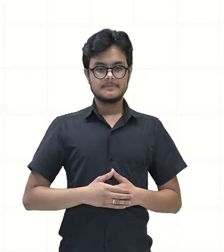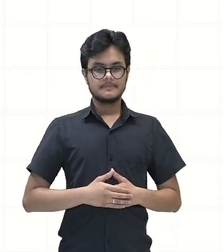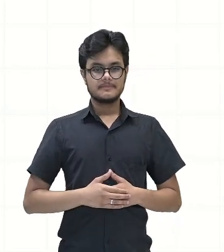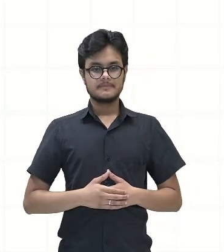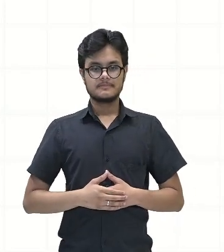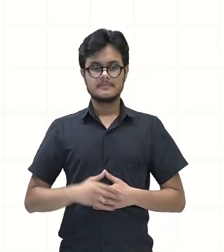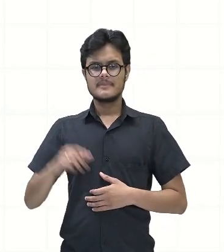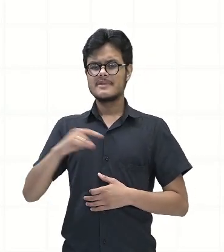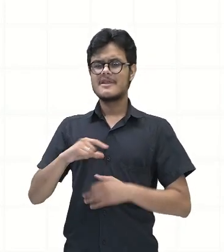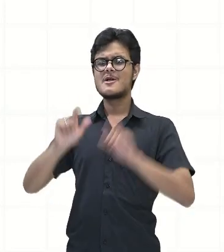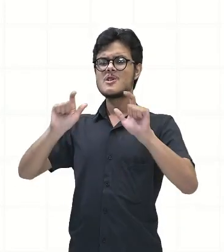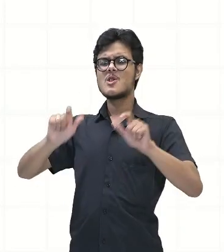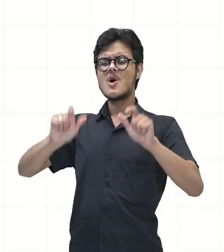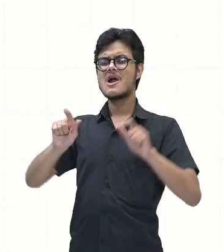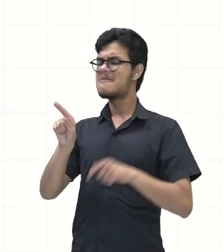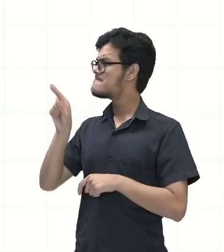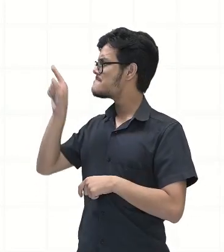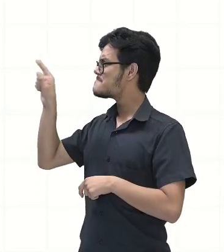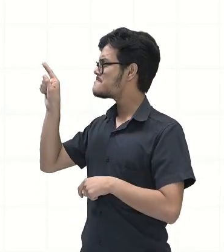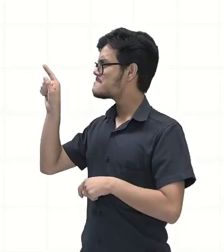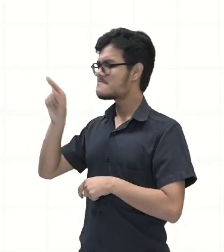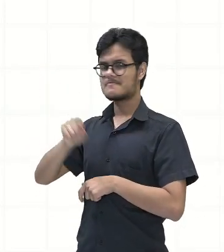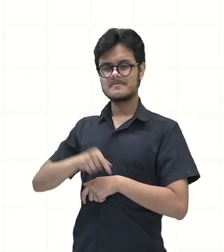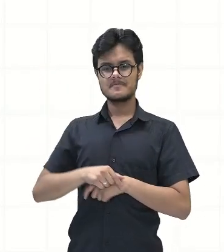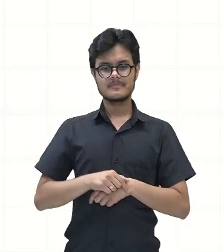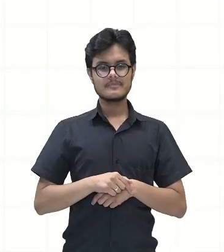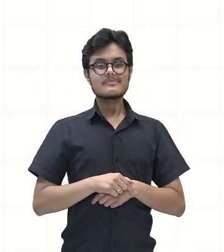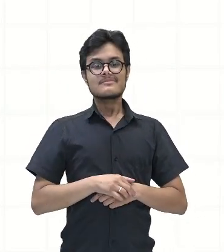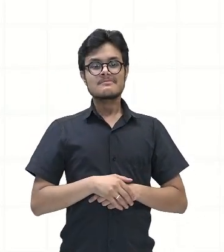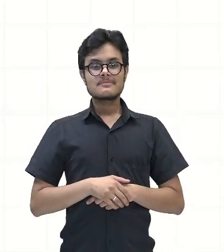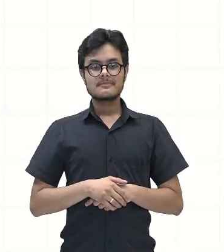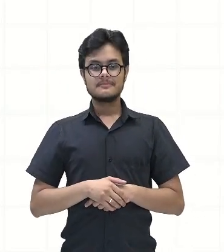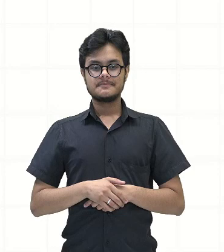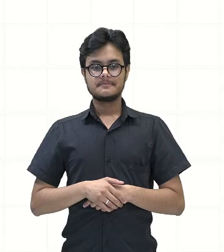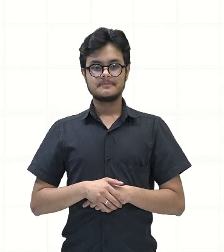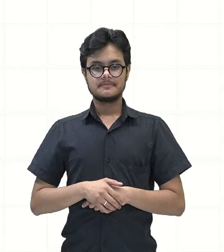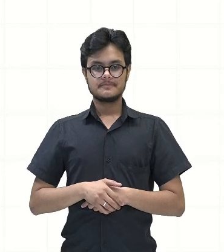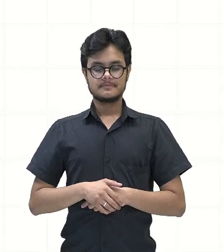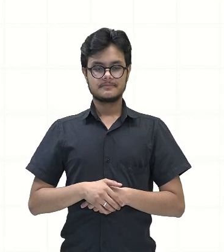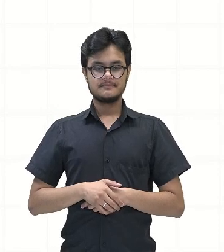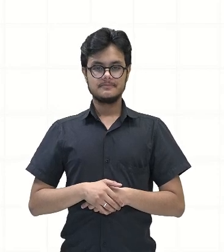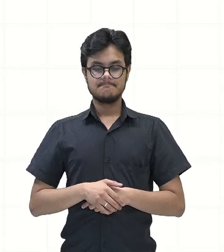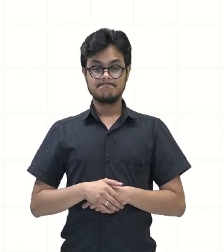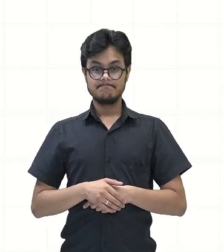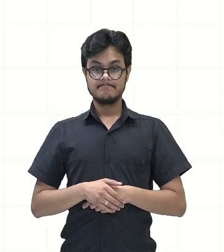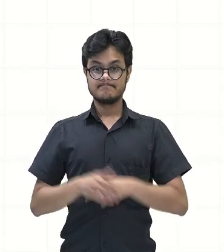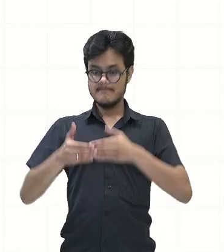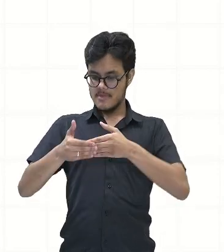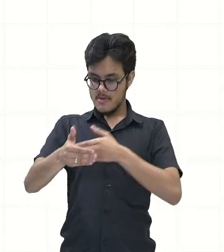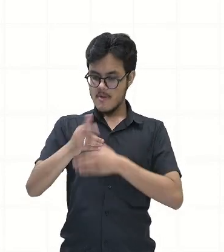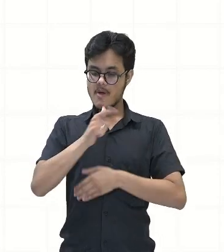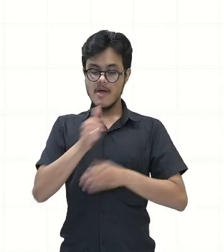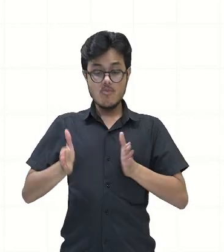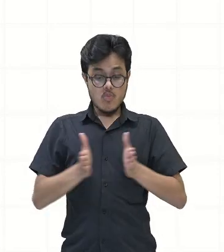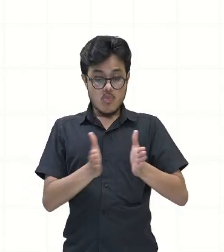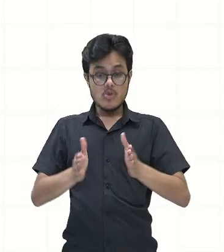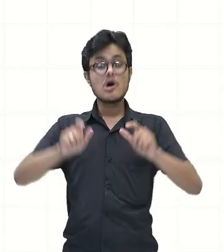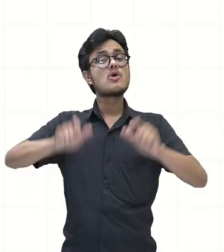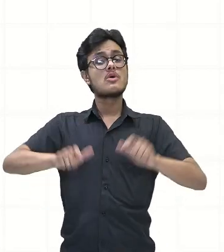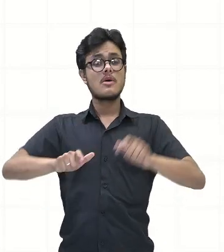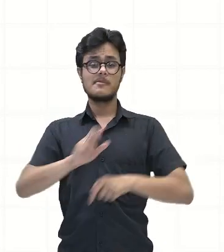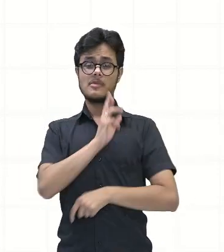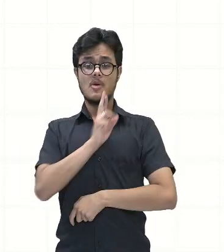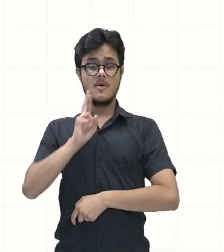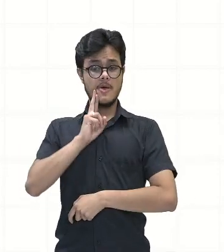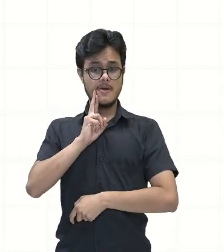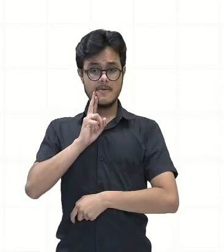aqui, né? Mais ou menos esse ponto extremo do território brasileiro, a nascente do rio Ailã, lá em Roraima. O ponto